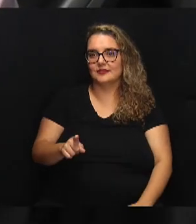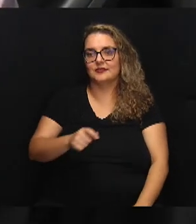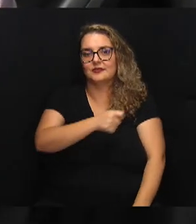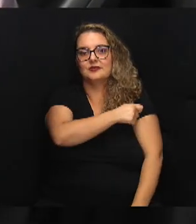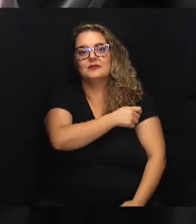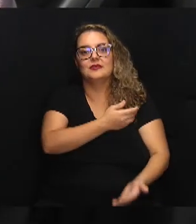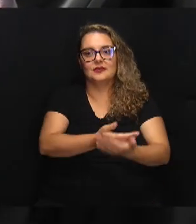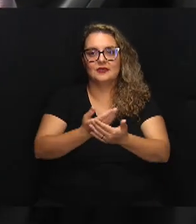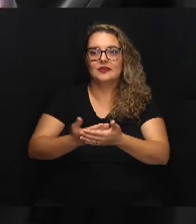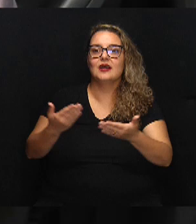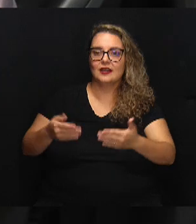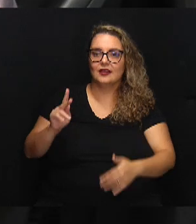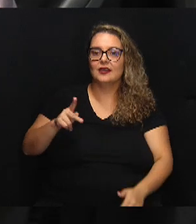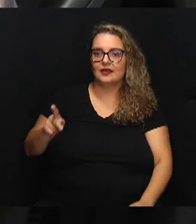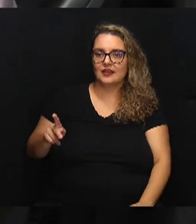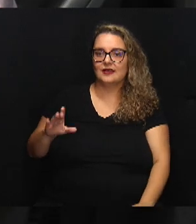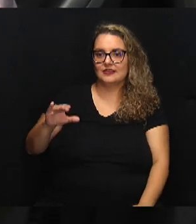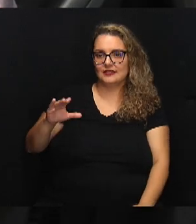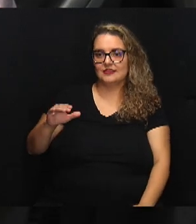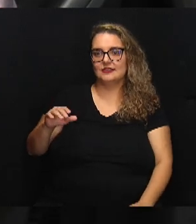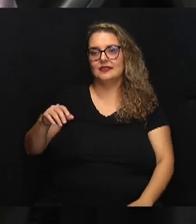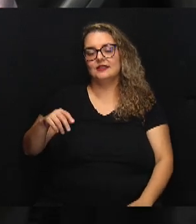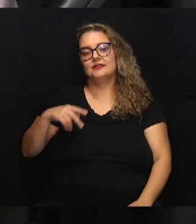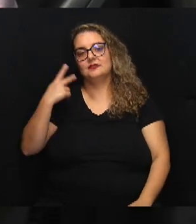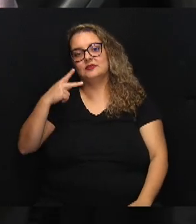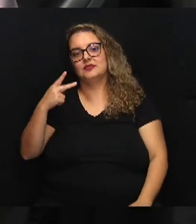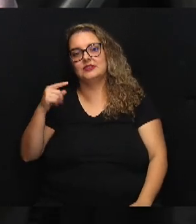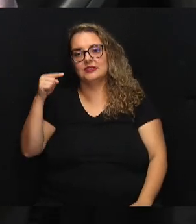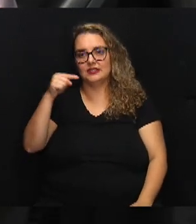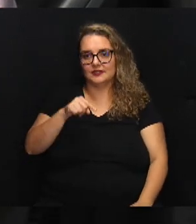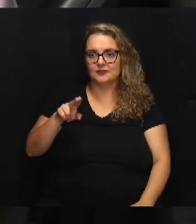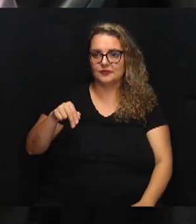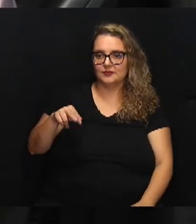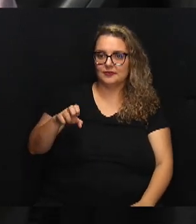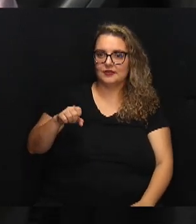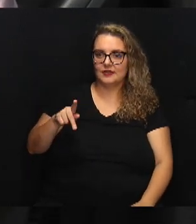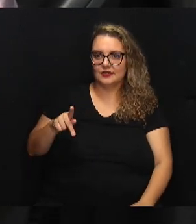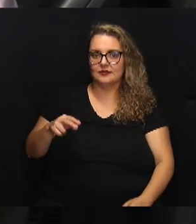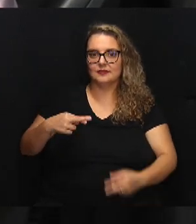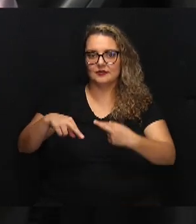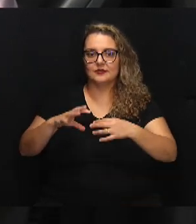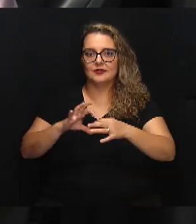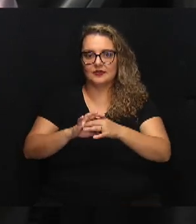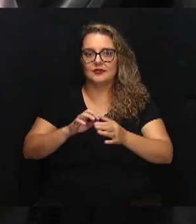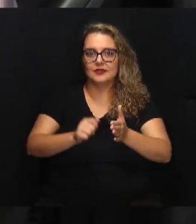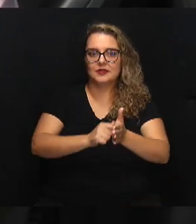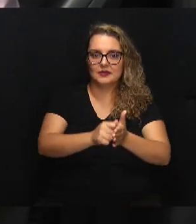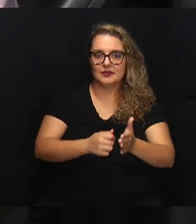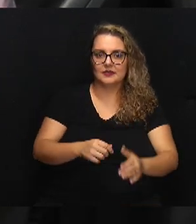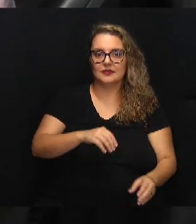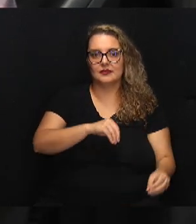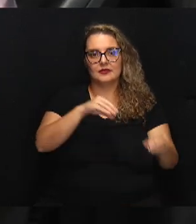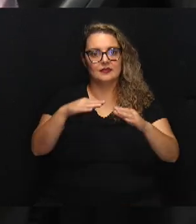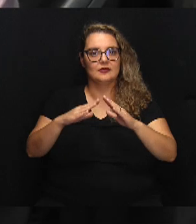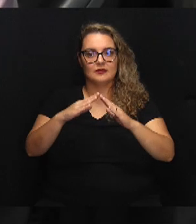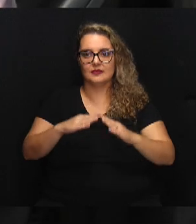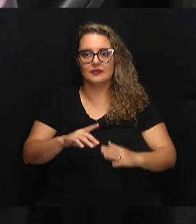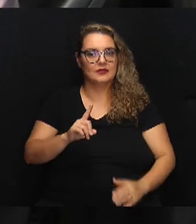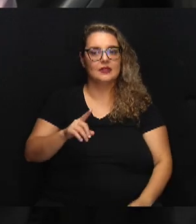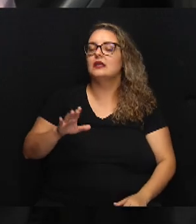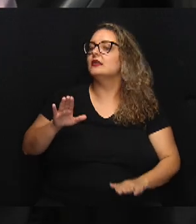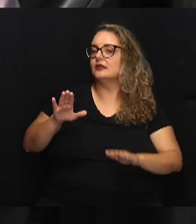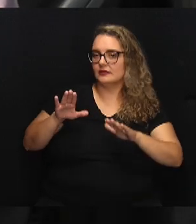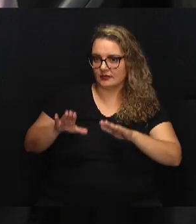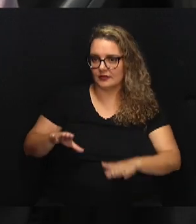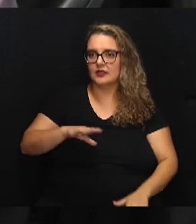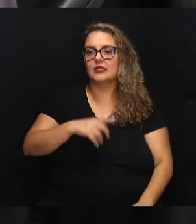vez como professor na ciência política lá da Unesp. Sim. Né? Então eu tenho uma conexão muito forte com Aí você foi morar em Araraquara nesse tempo? Aí ficava